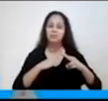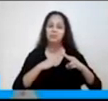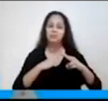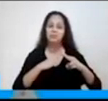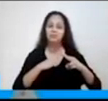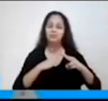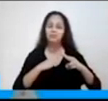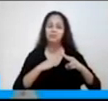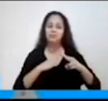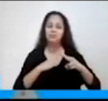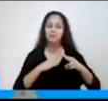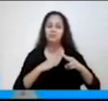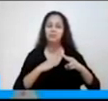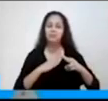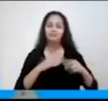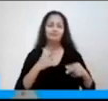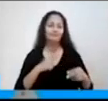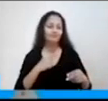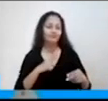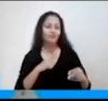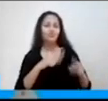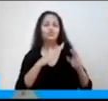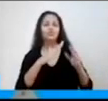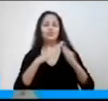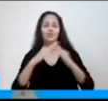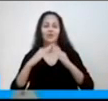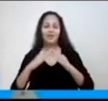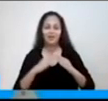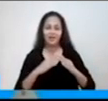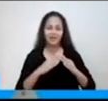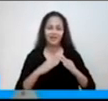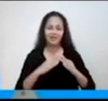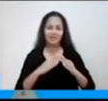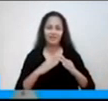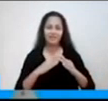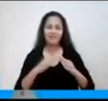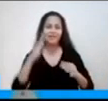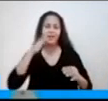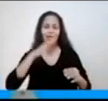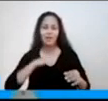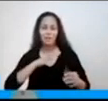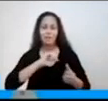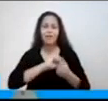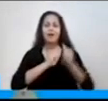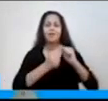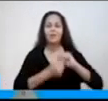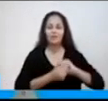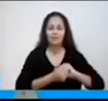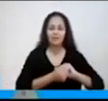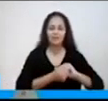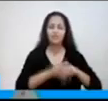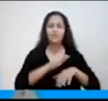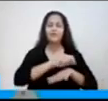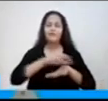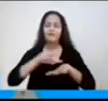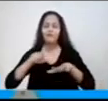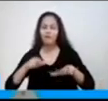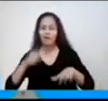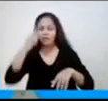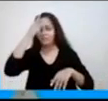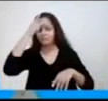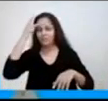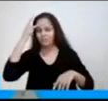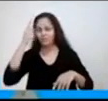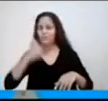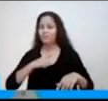quê? Na carência de moradias e má qualidade dessas moradias. Ou seja, muitas pessoas não têm